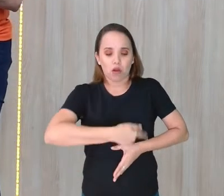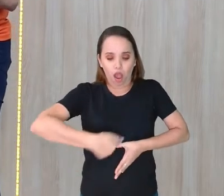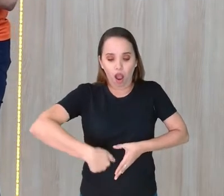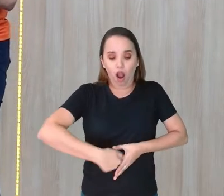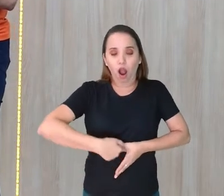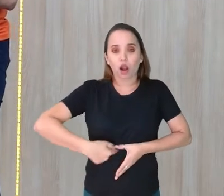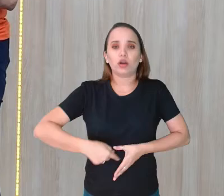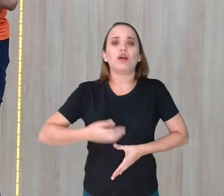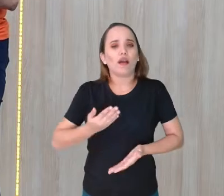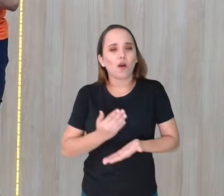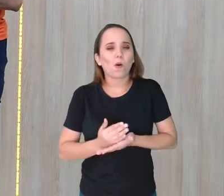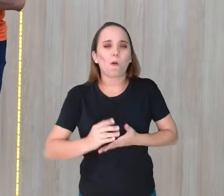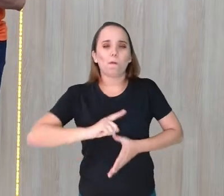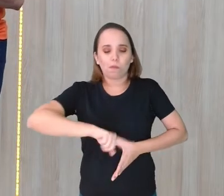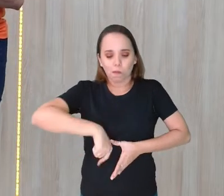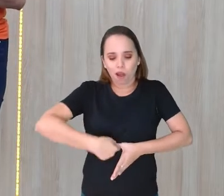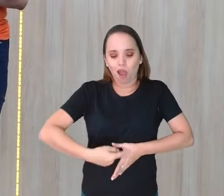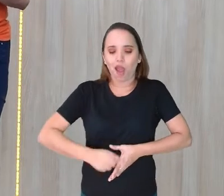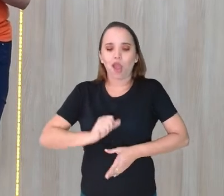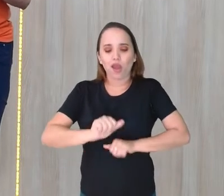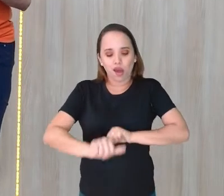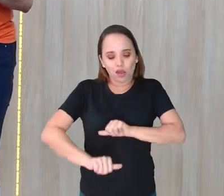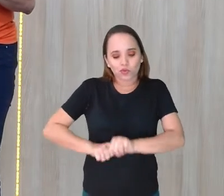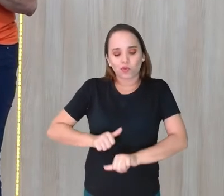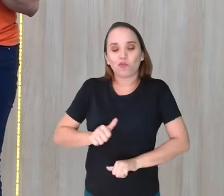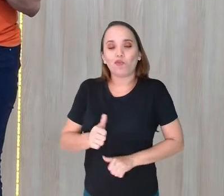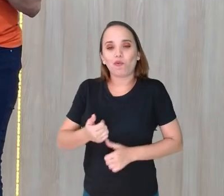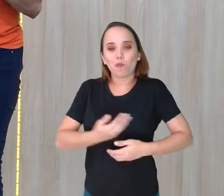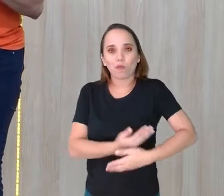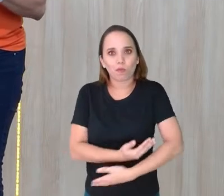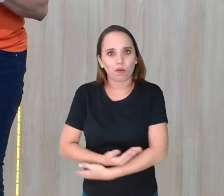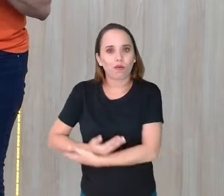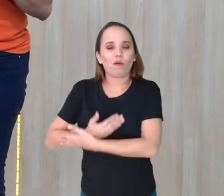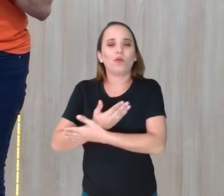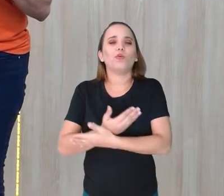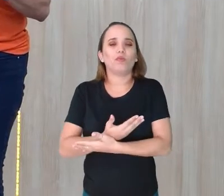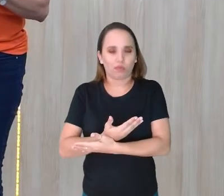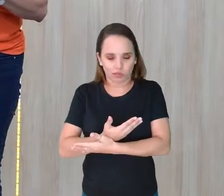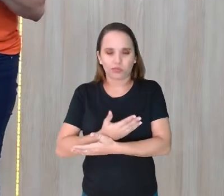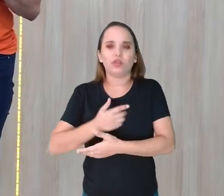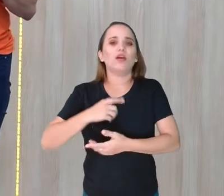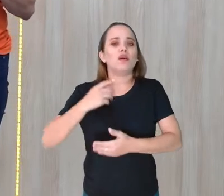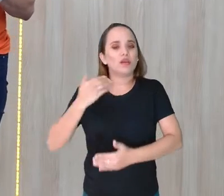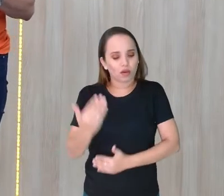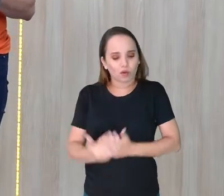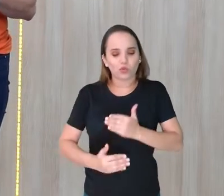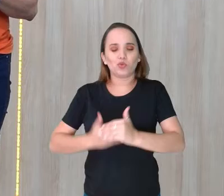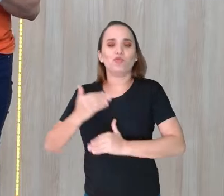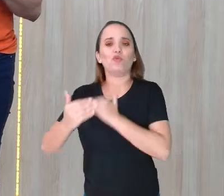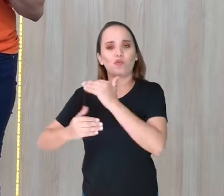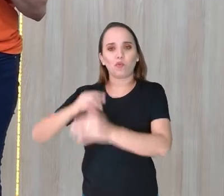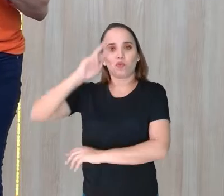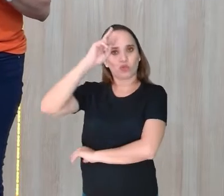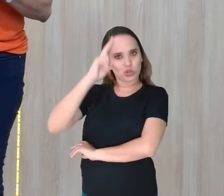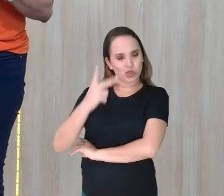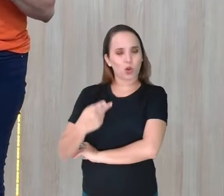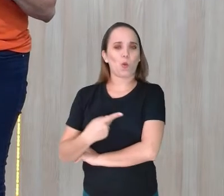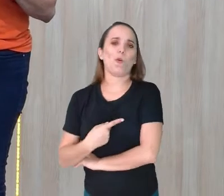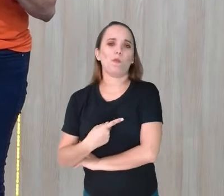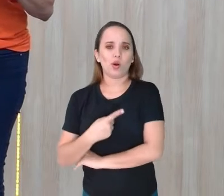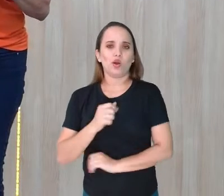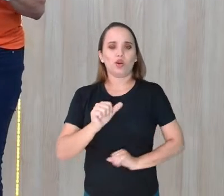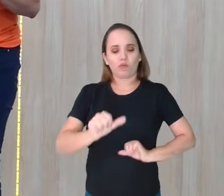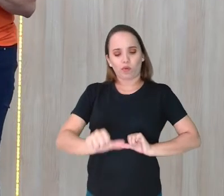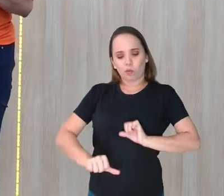Então forma-se o embrião e aí vai acontecendo o desenvolvimento do embrião para